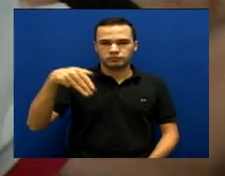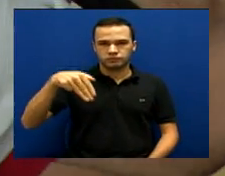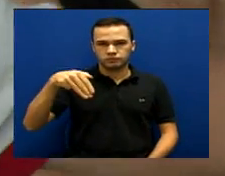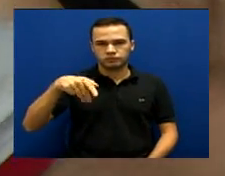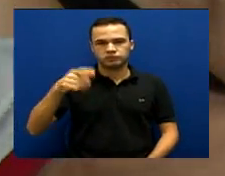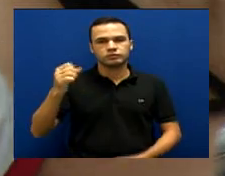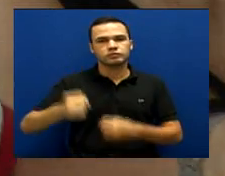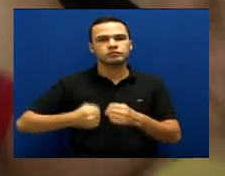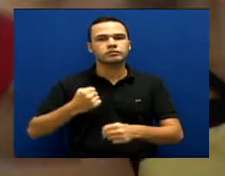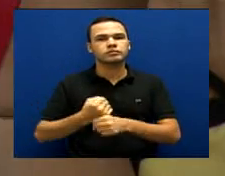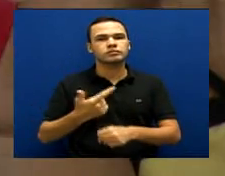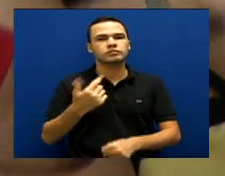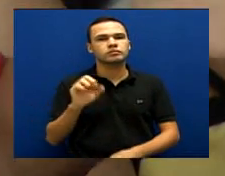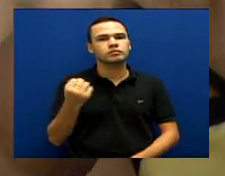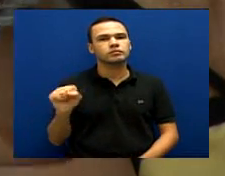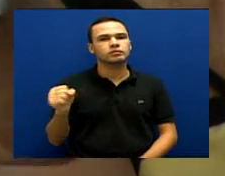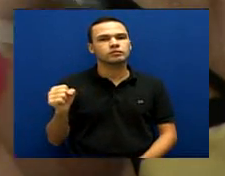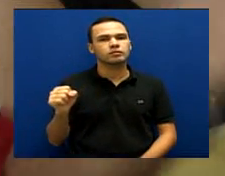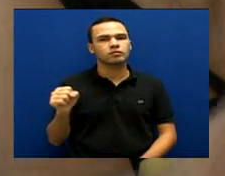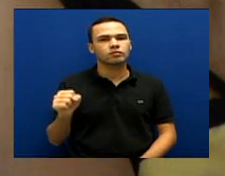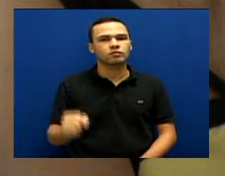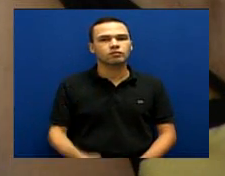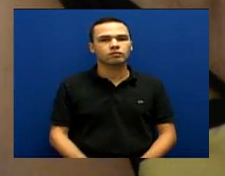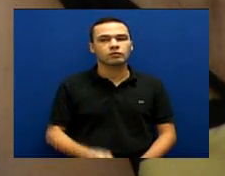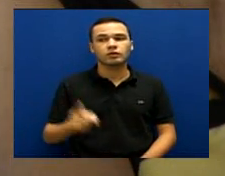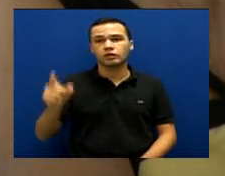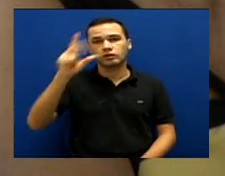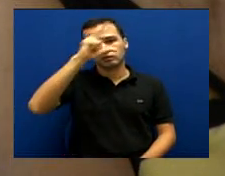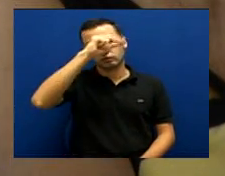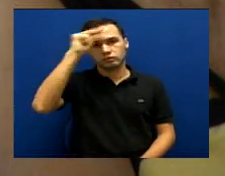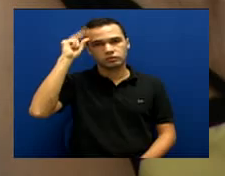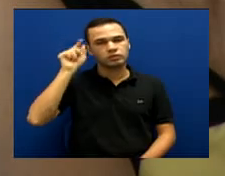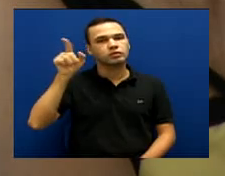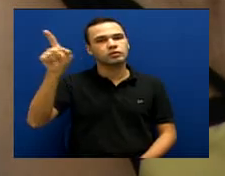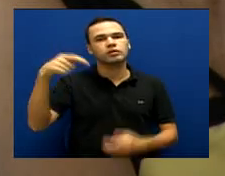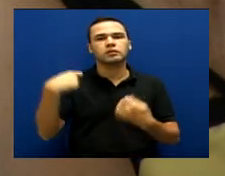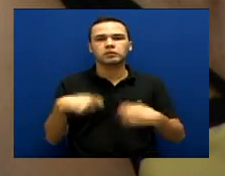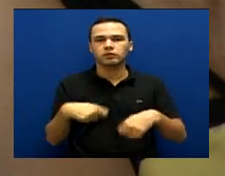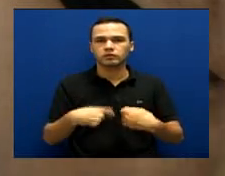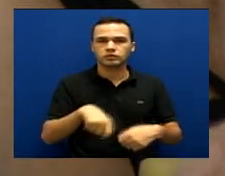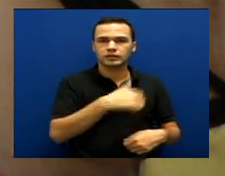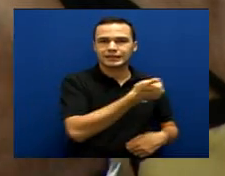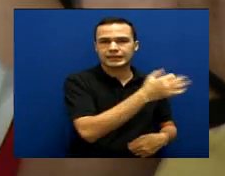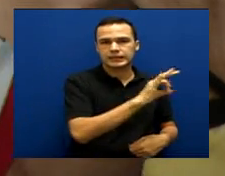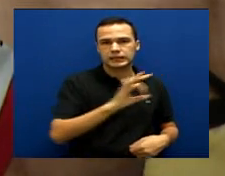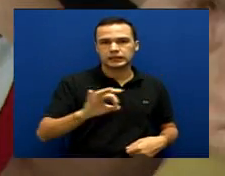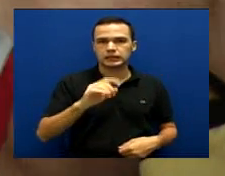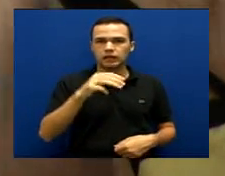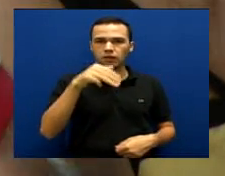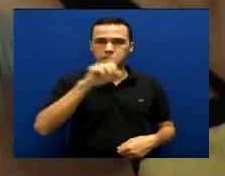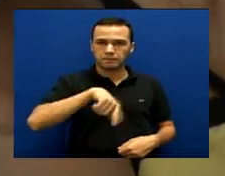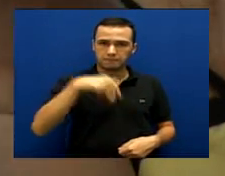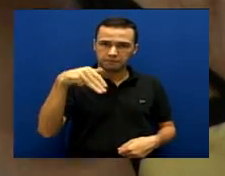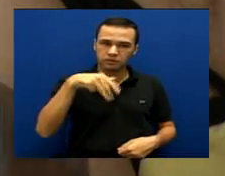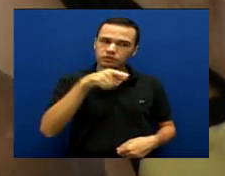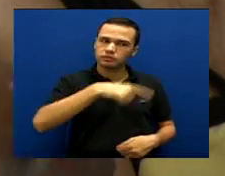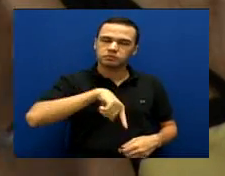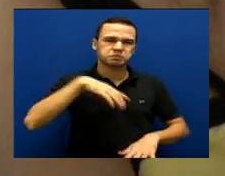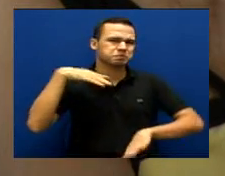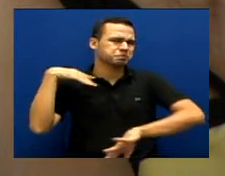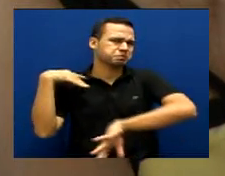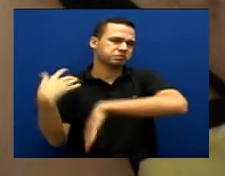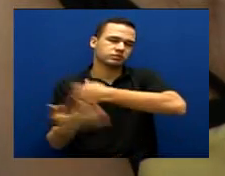2018 e que a prefeitura seria encontrar mais 100 milhões porque senão nós teríamos o caos em